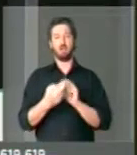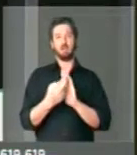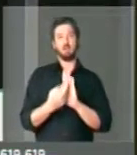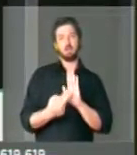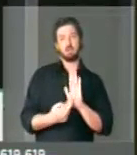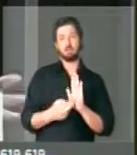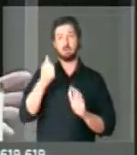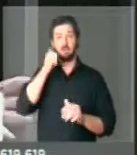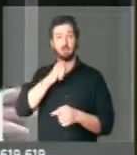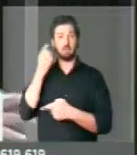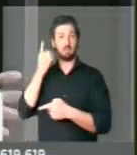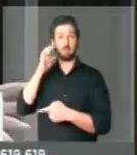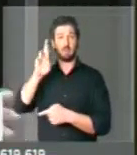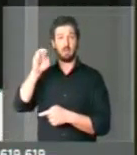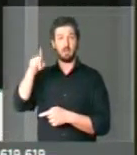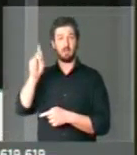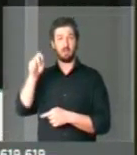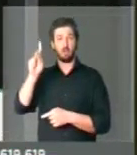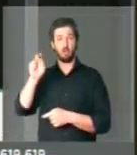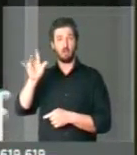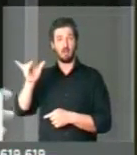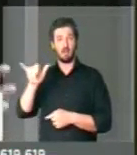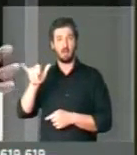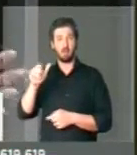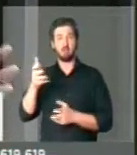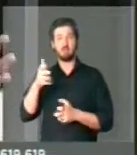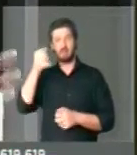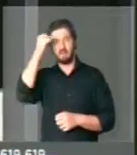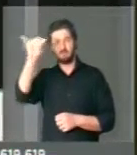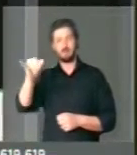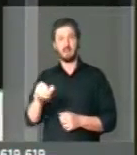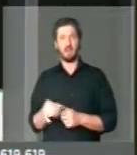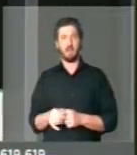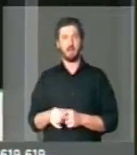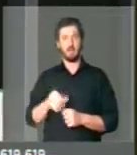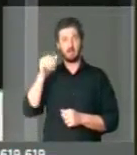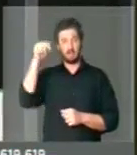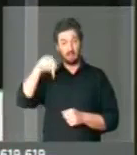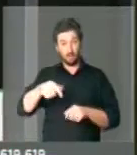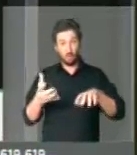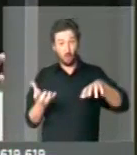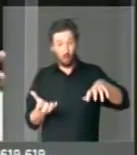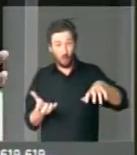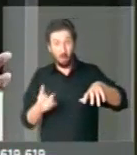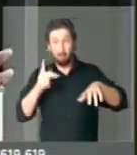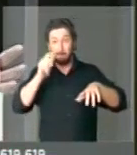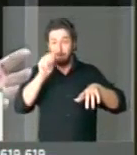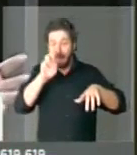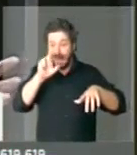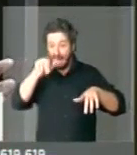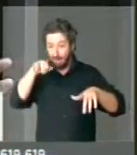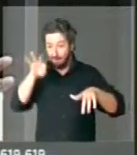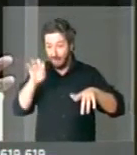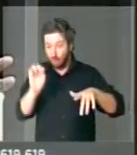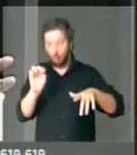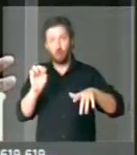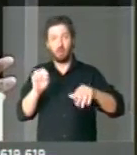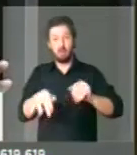regimentais, a deputada Érica Cocai tentou impedir que o Parlamento brasileiro, o Parlamento brasileiro